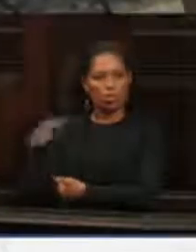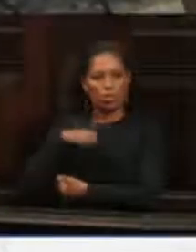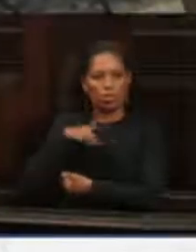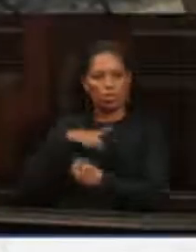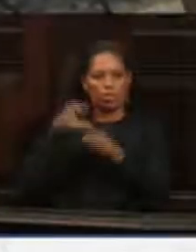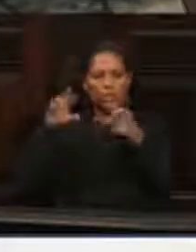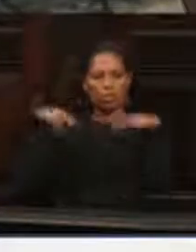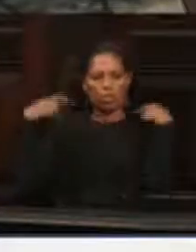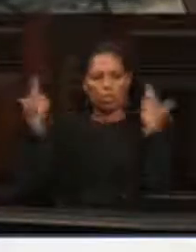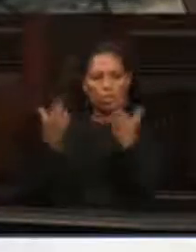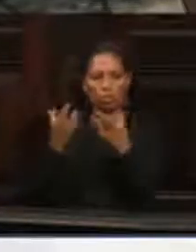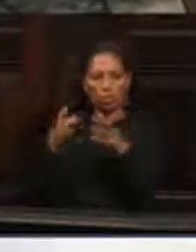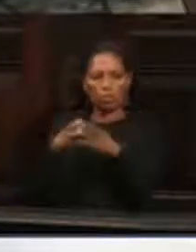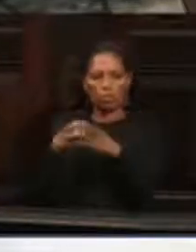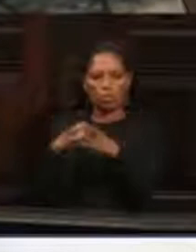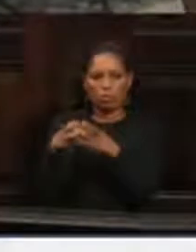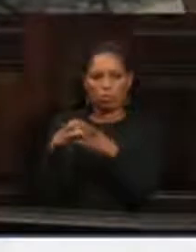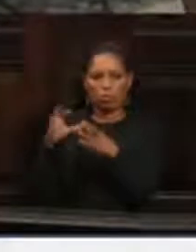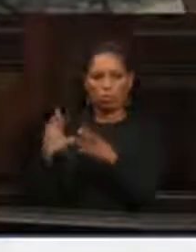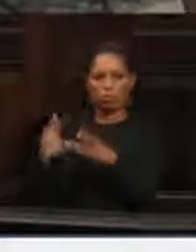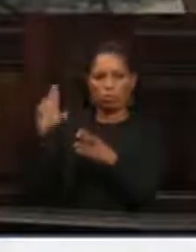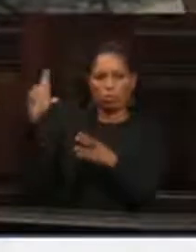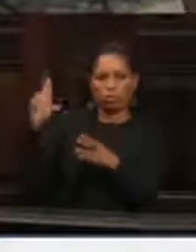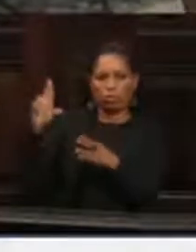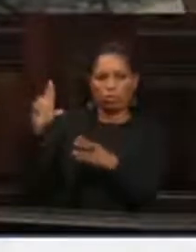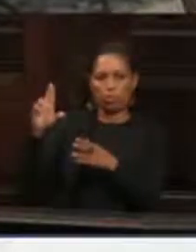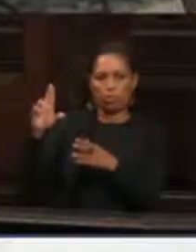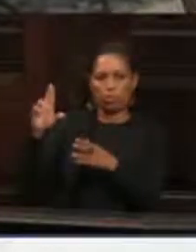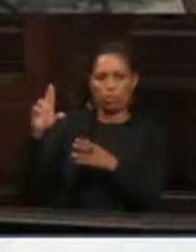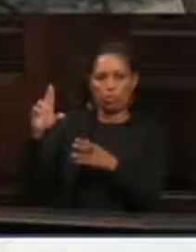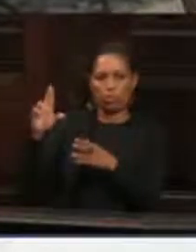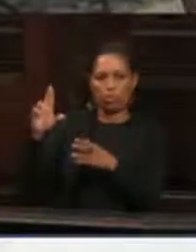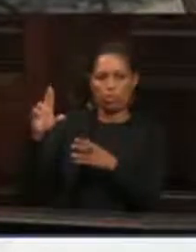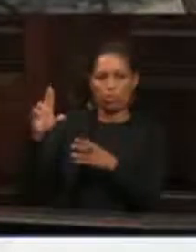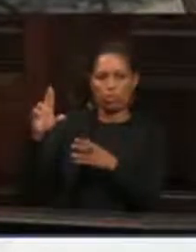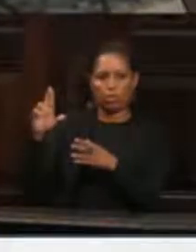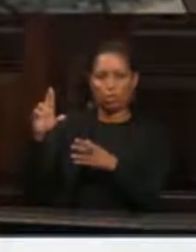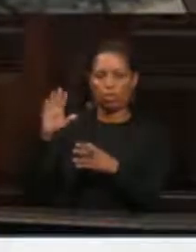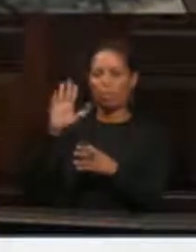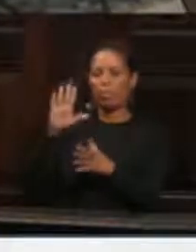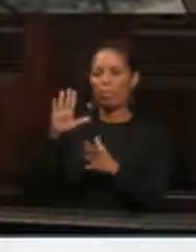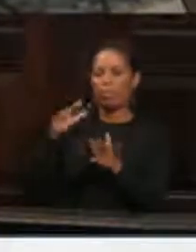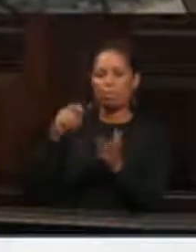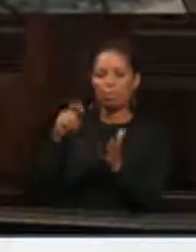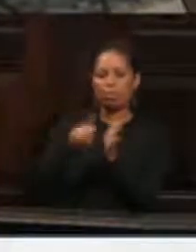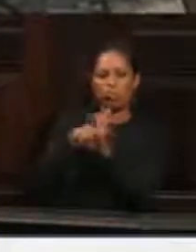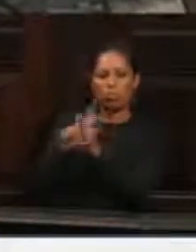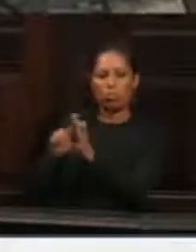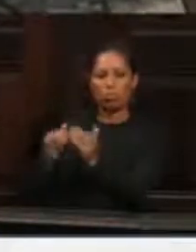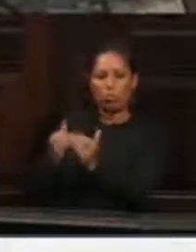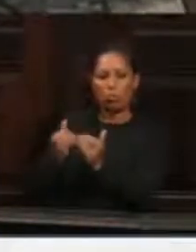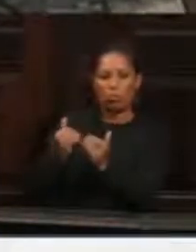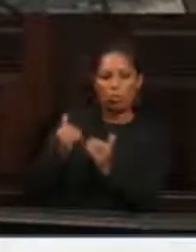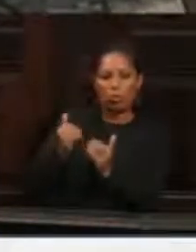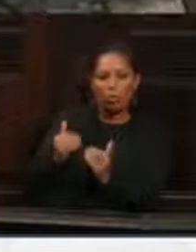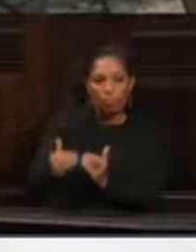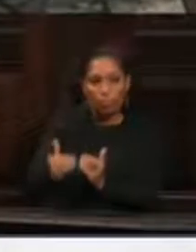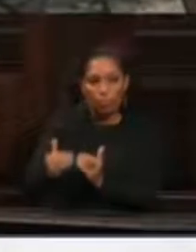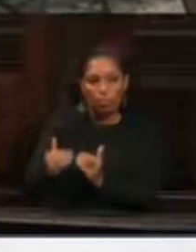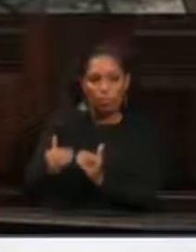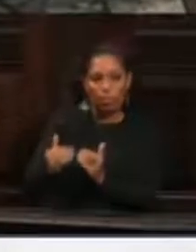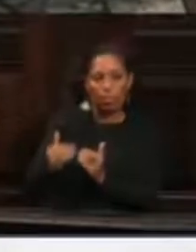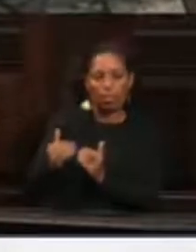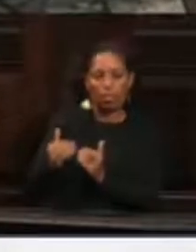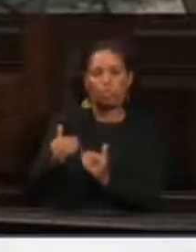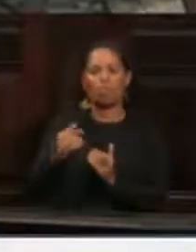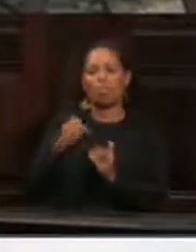Líderes. Exatamente. Mesmo que você não seja líder, uma matéria como essa, você pode participar da reunião. E depois que a mesa diretora deliberar sobre